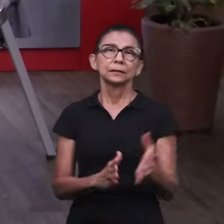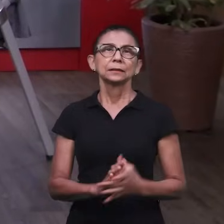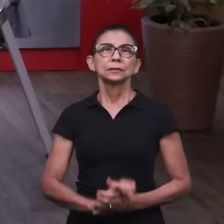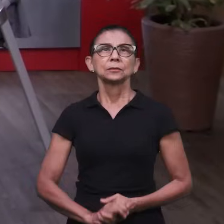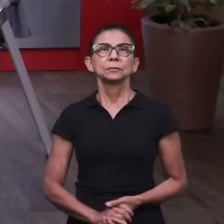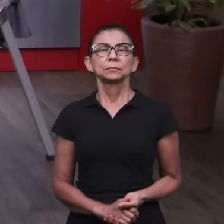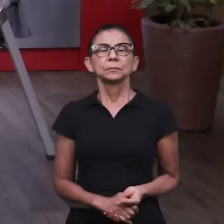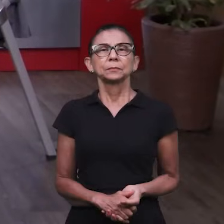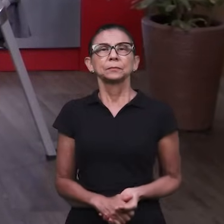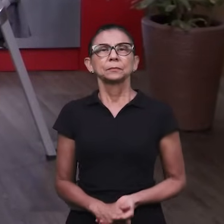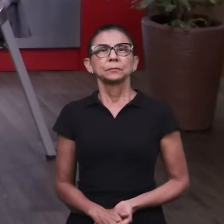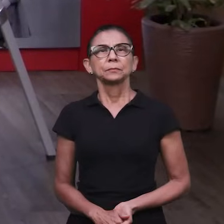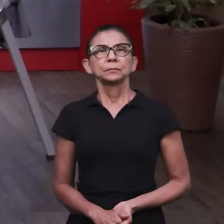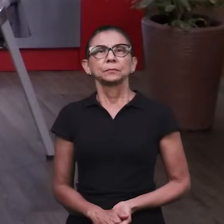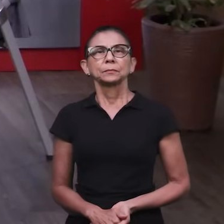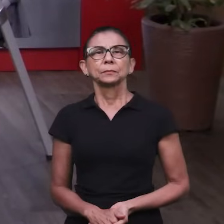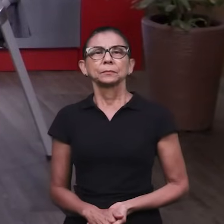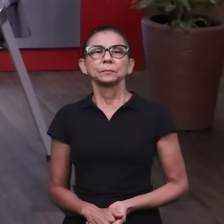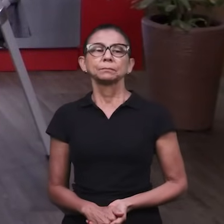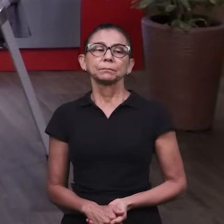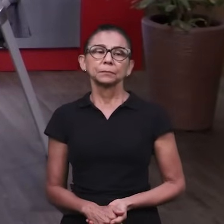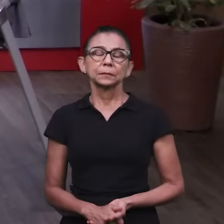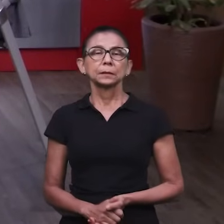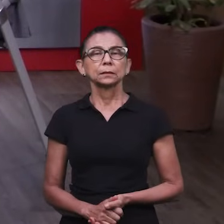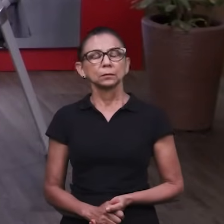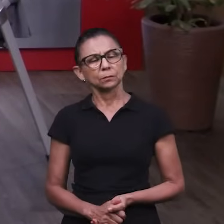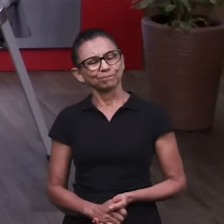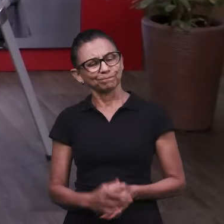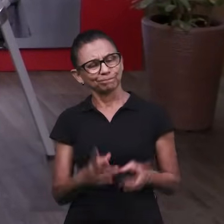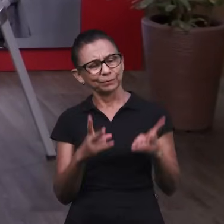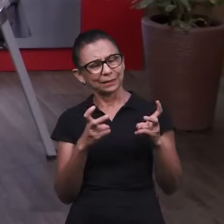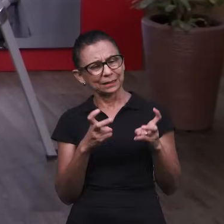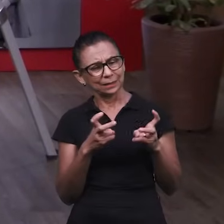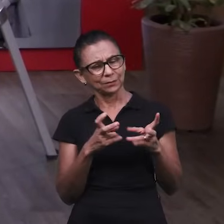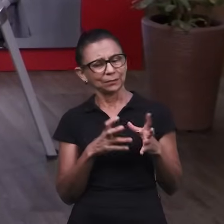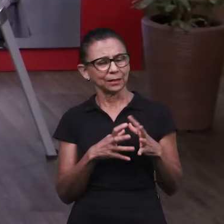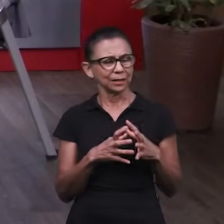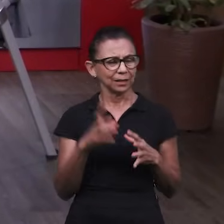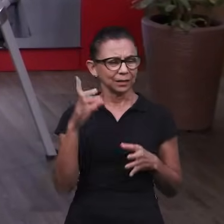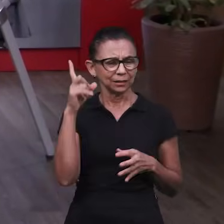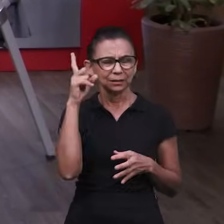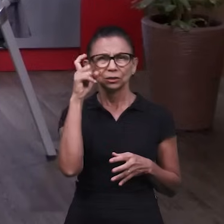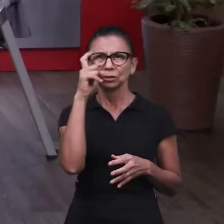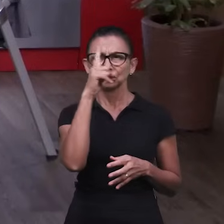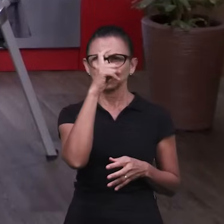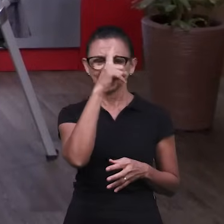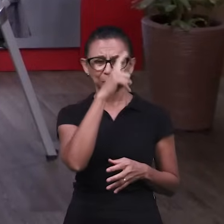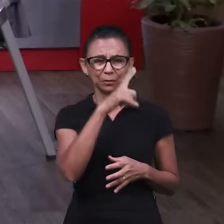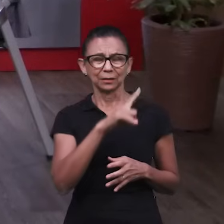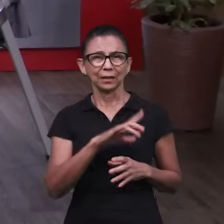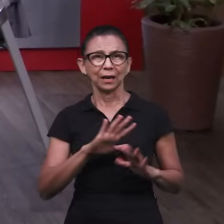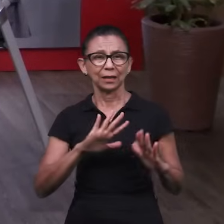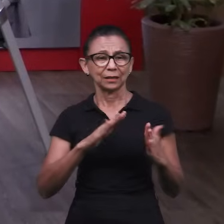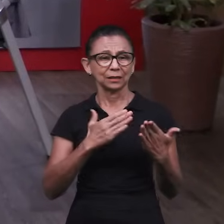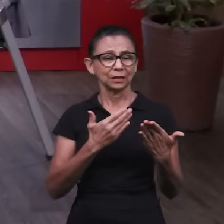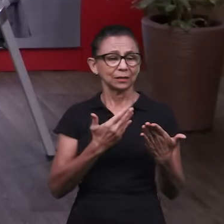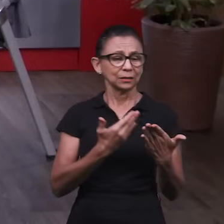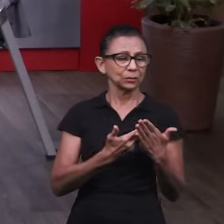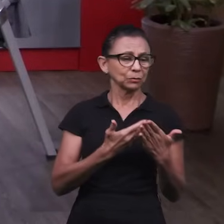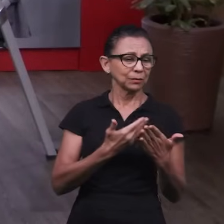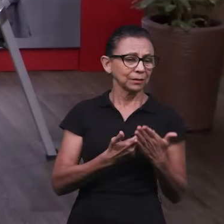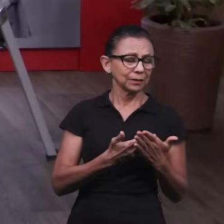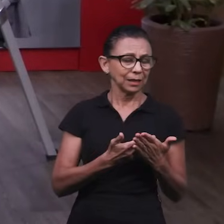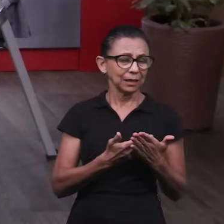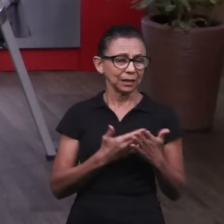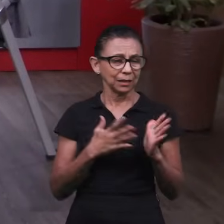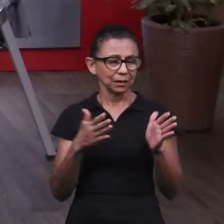Mas quando chegou às provas escolares, a gente identificou isso mais, que a gente começou a ver que ele tinha dificuldade de estudar para a prova, ele tinha dificuldade